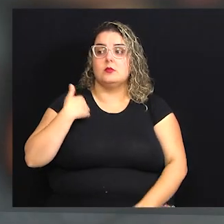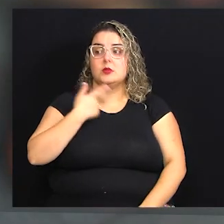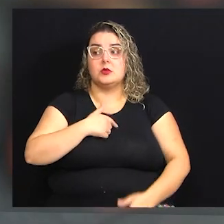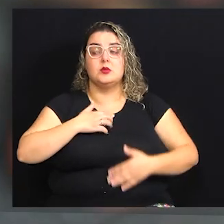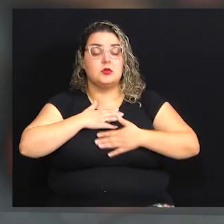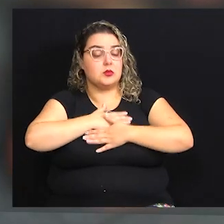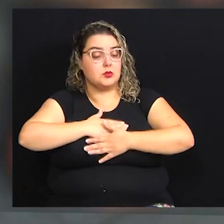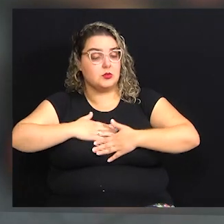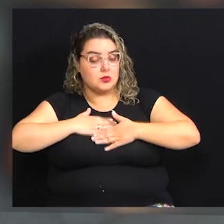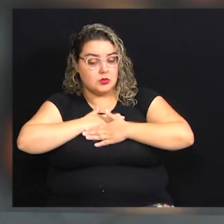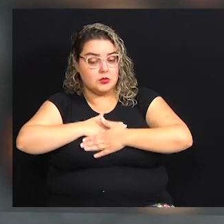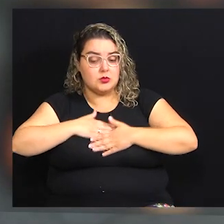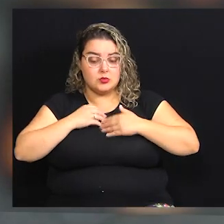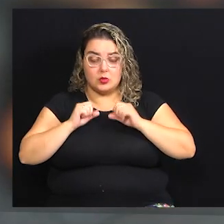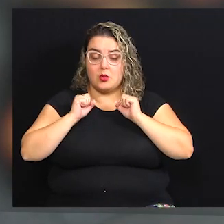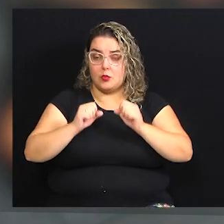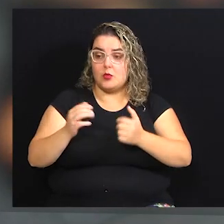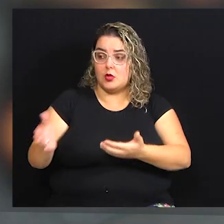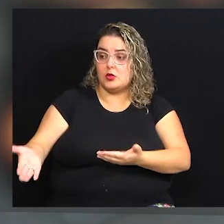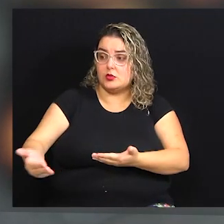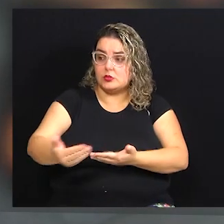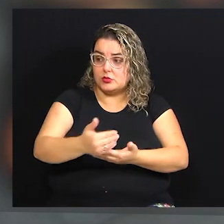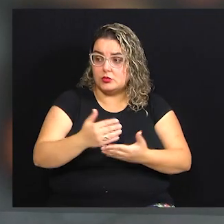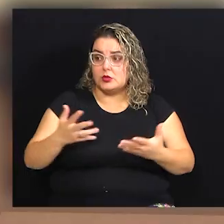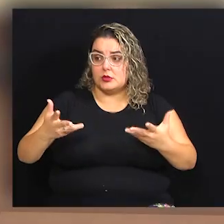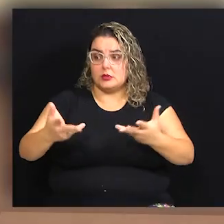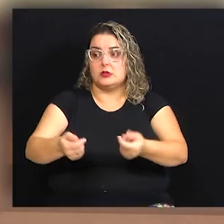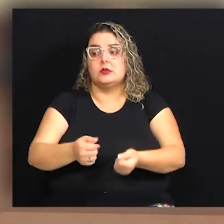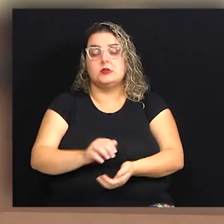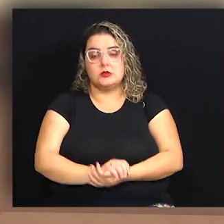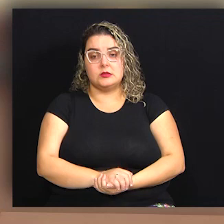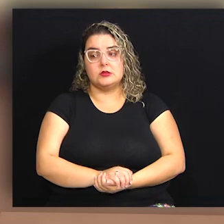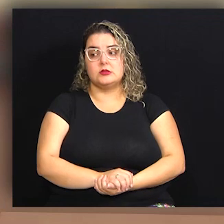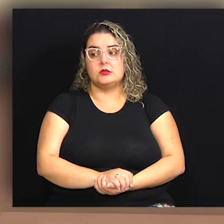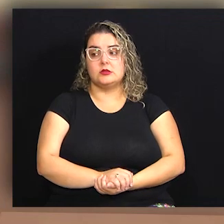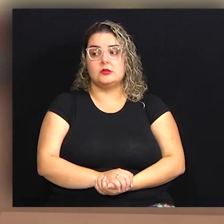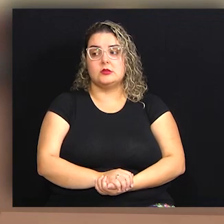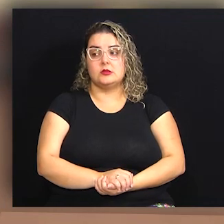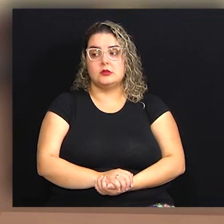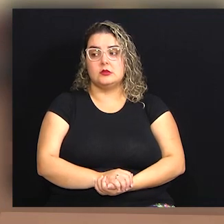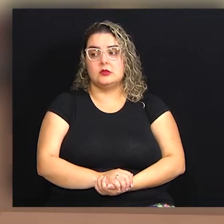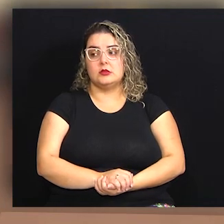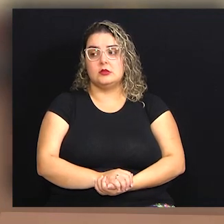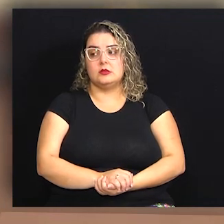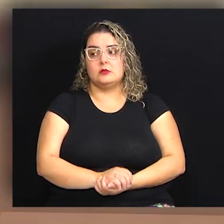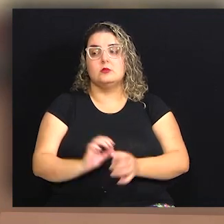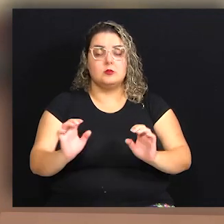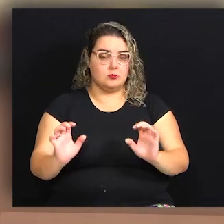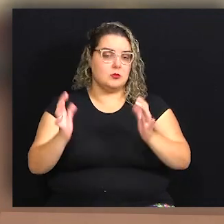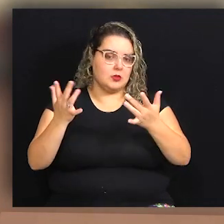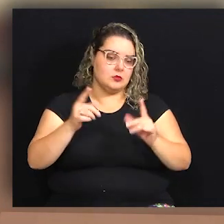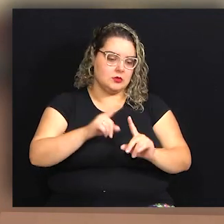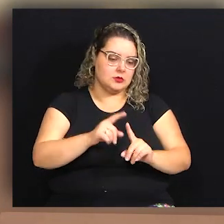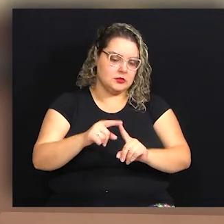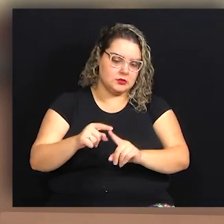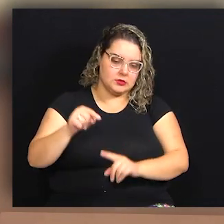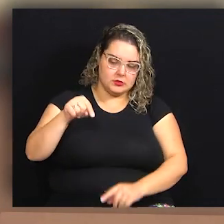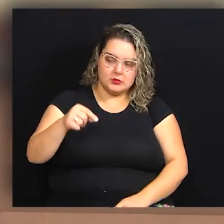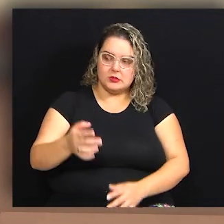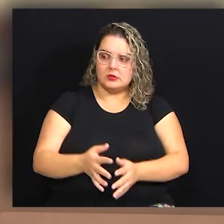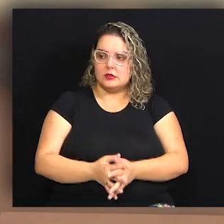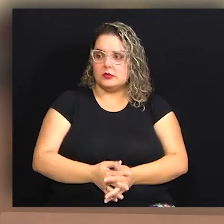nós é uma satisfação poder acolhê-los e acolhê-las aqui, né, para eventos desse